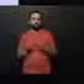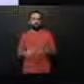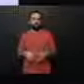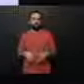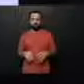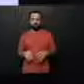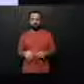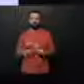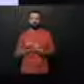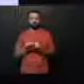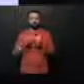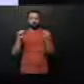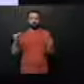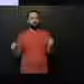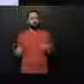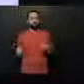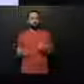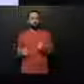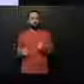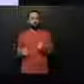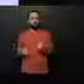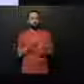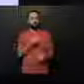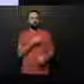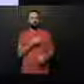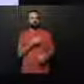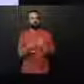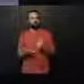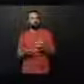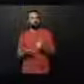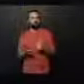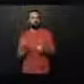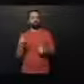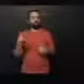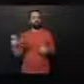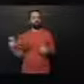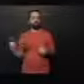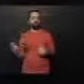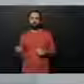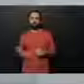Sistema de numeração decimal, decomposição, composição dos números.